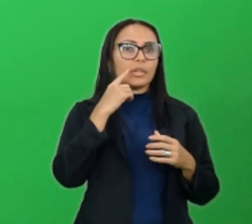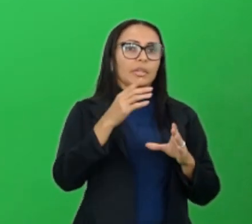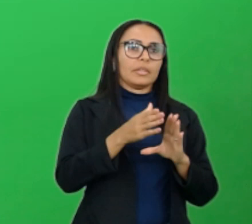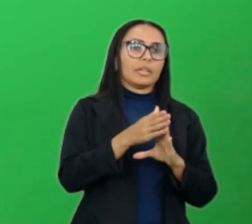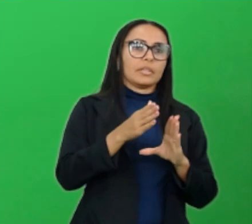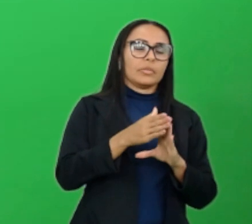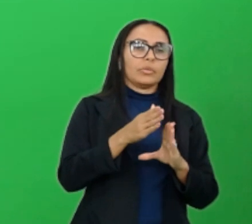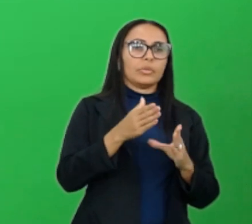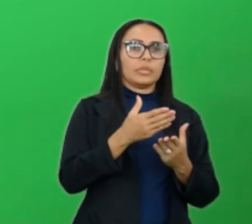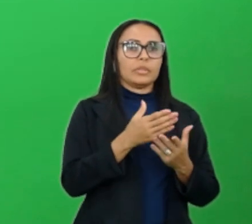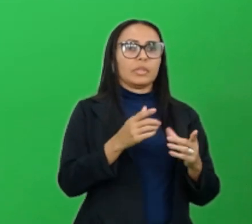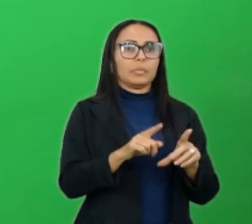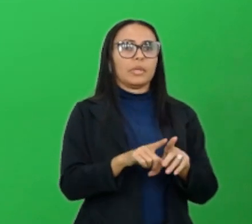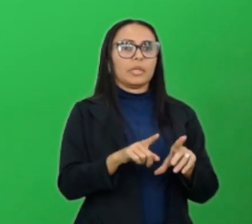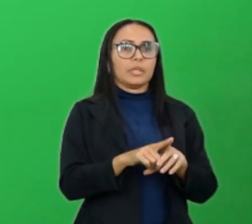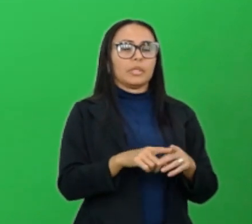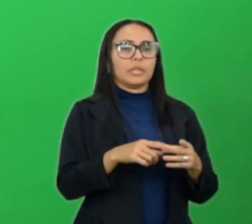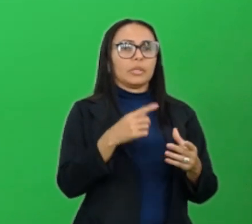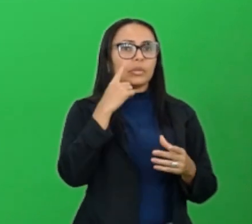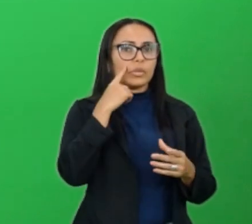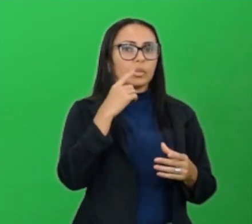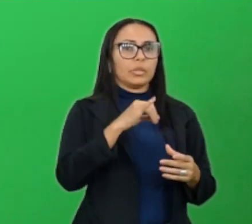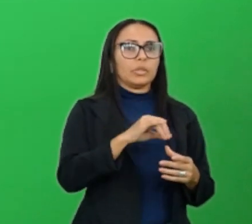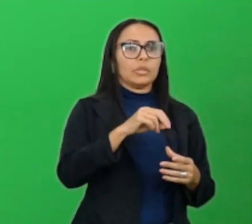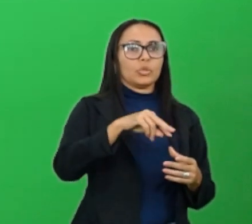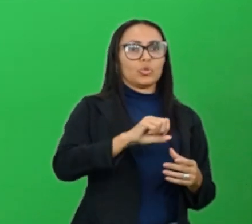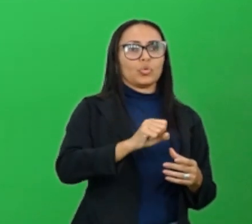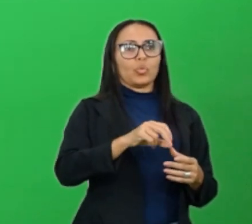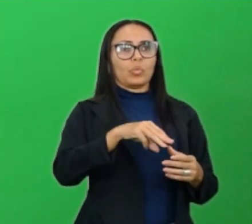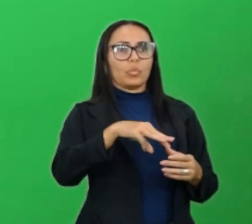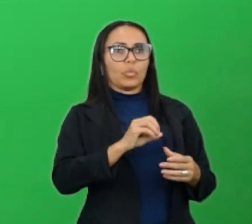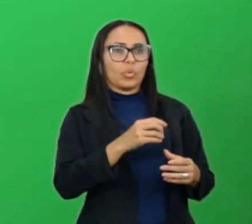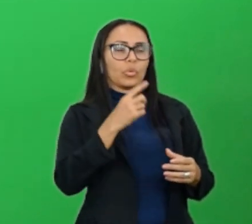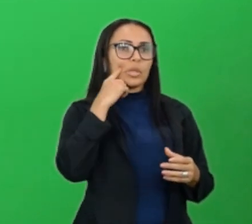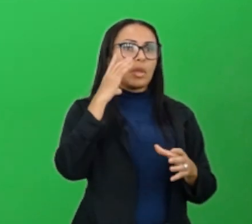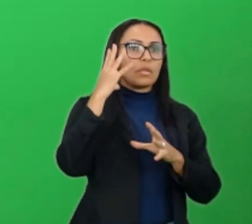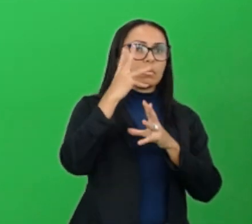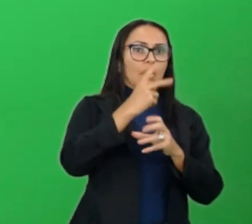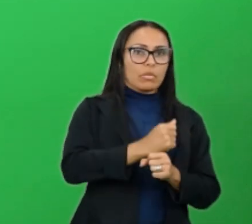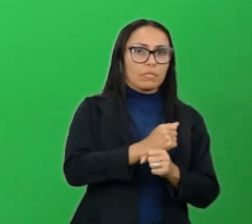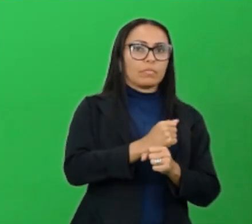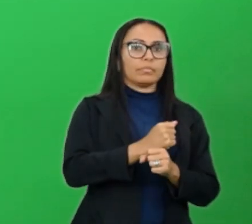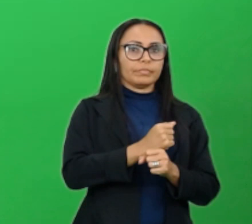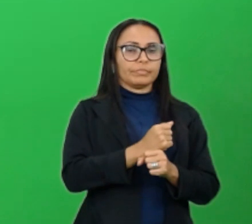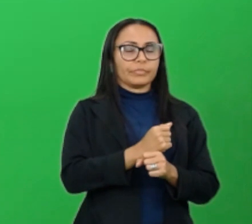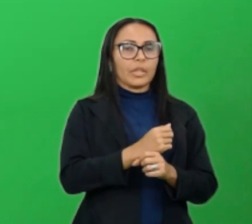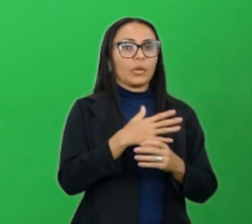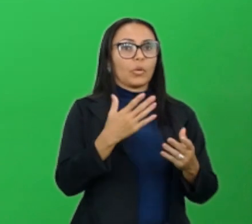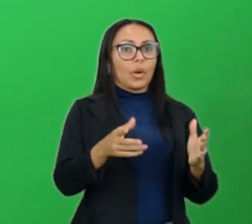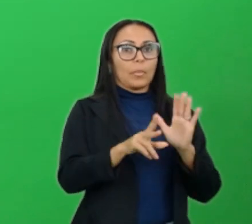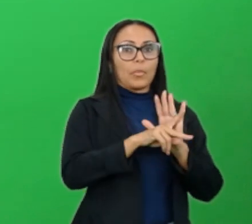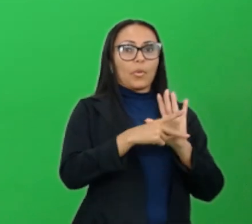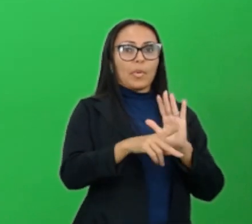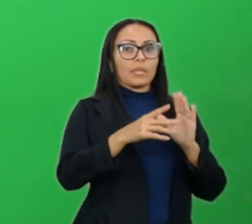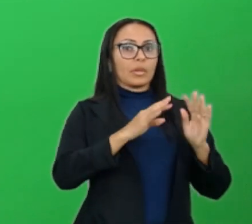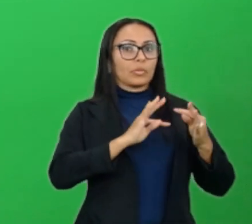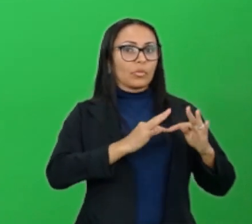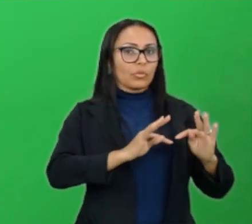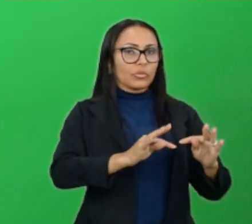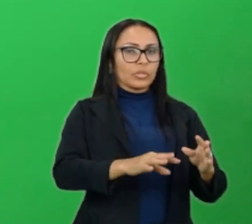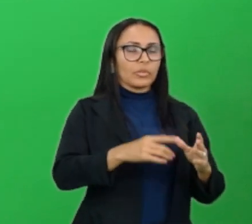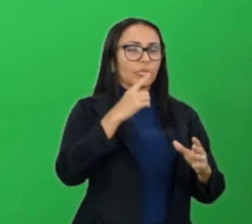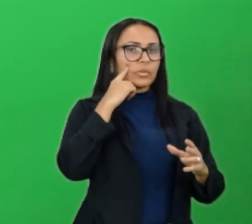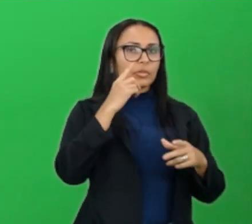em indicadores de insumo ou indicadores de resultado. Como a própria terminologia sugere, quando se fala em